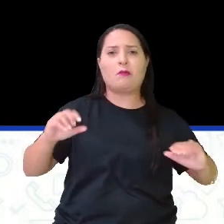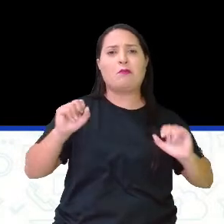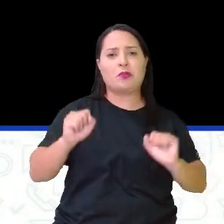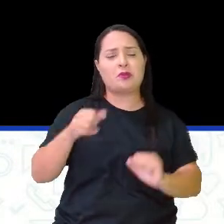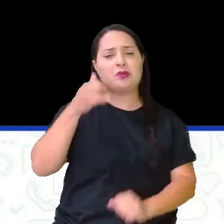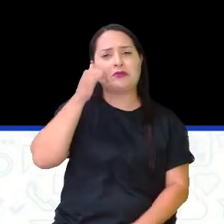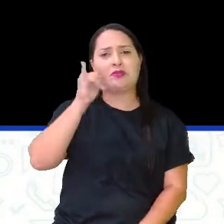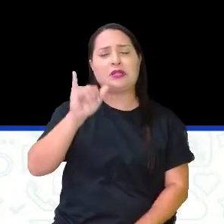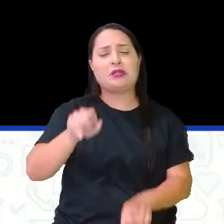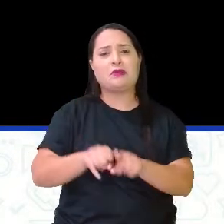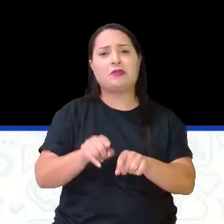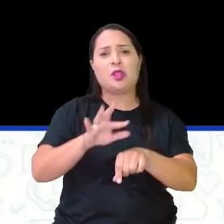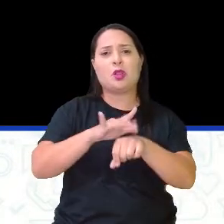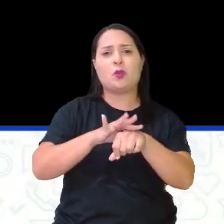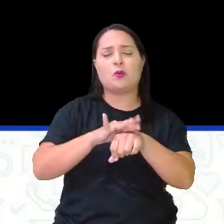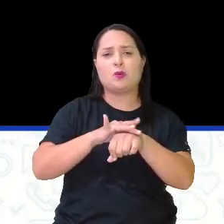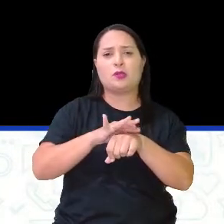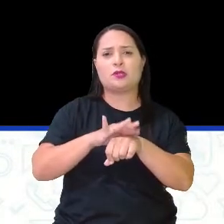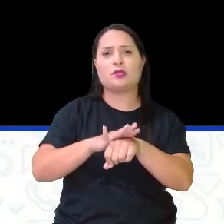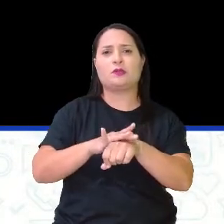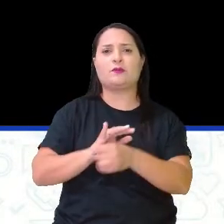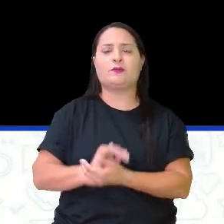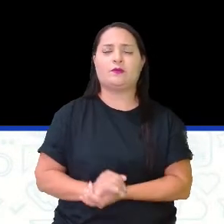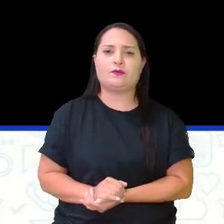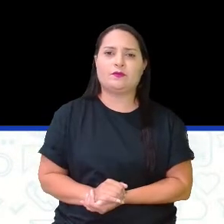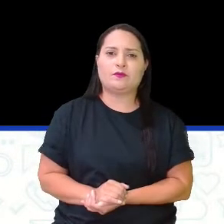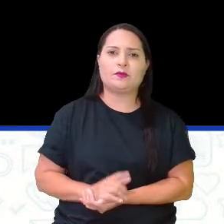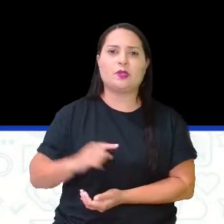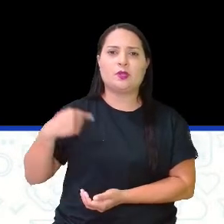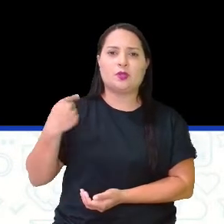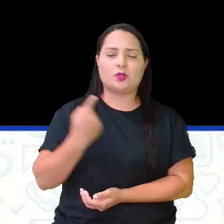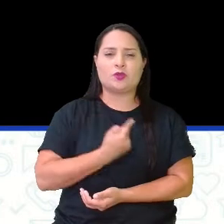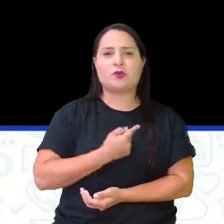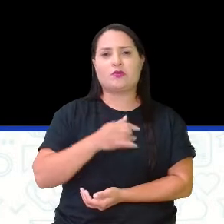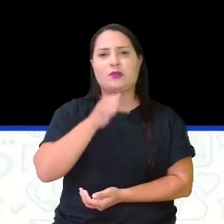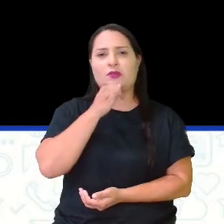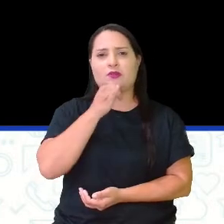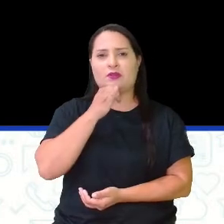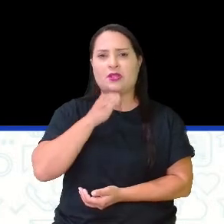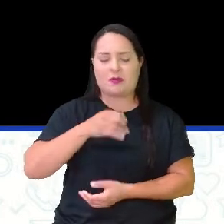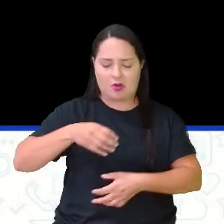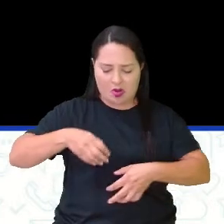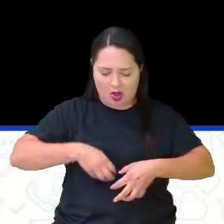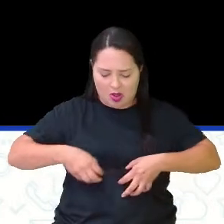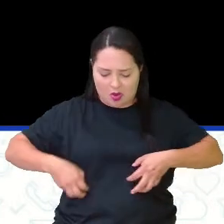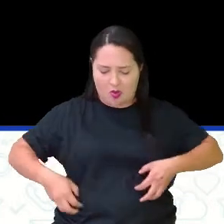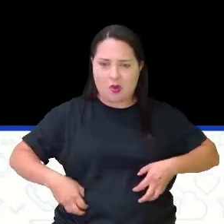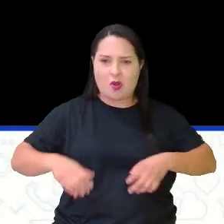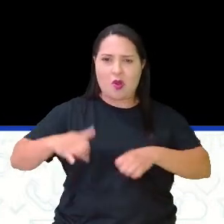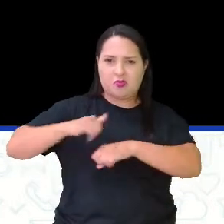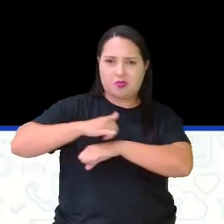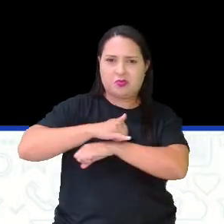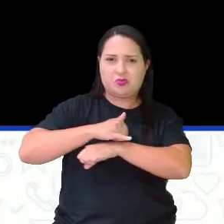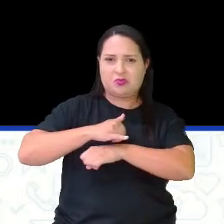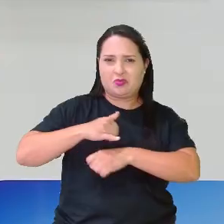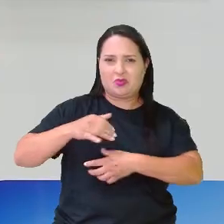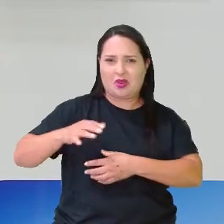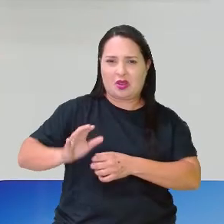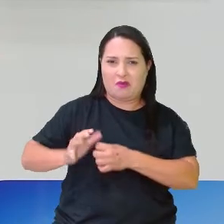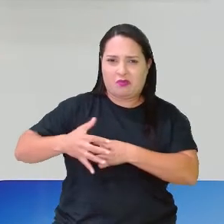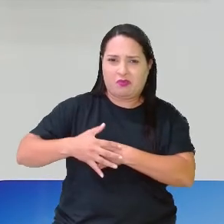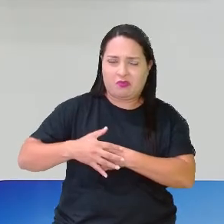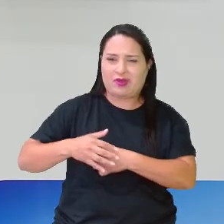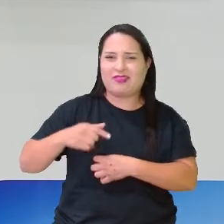algumas doenças, né? Quando a gente acumula gordura em alguns órgãos, a gente tem alguns malefícios. Então, com o